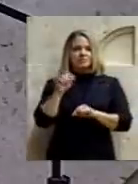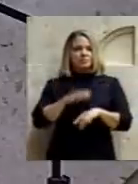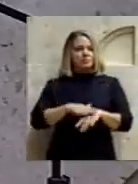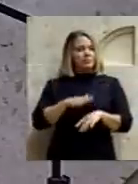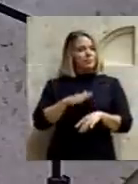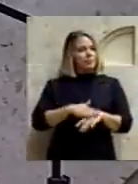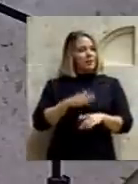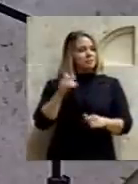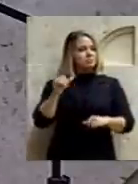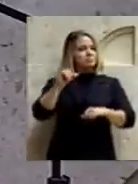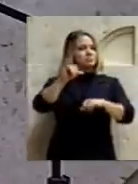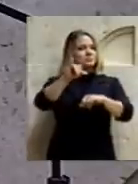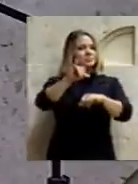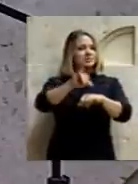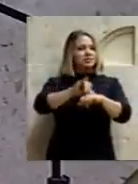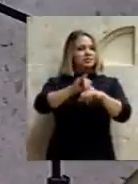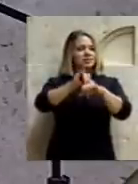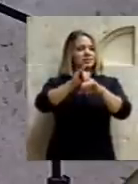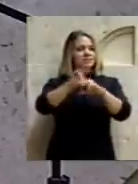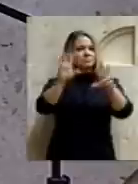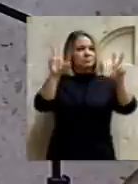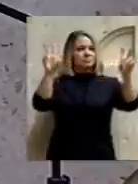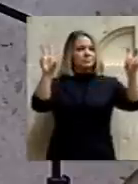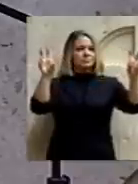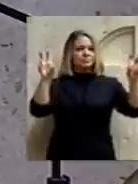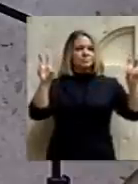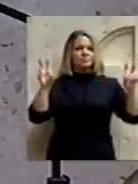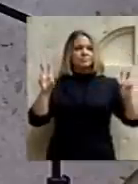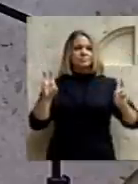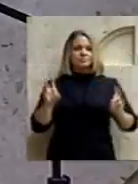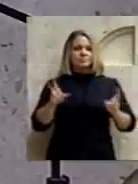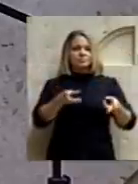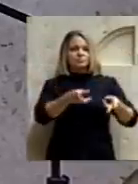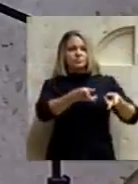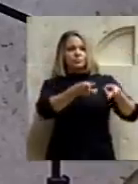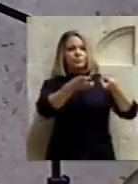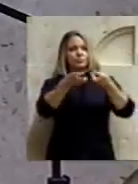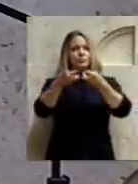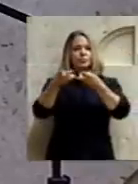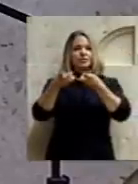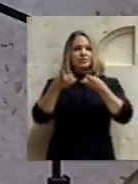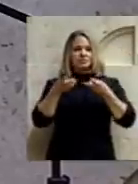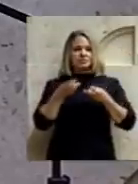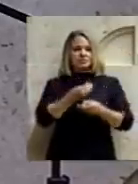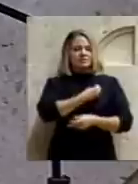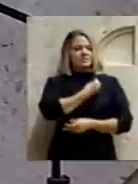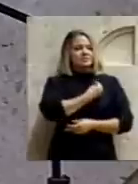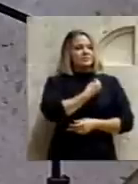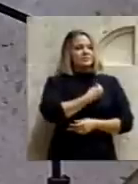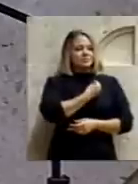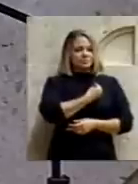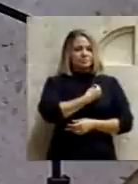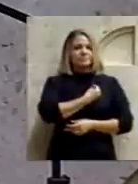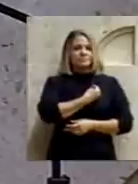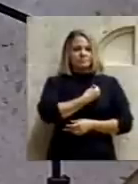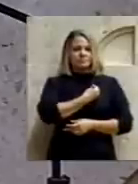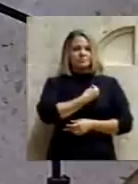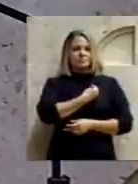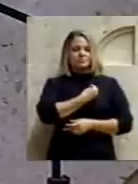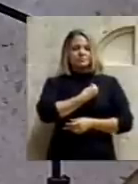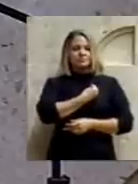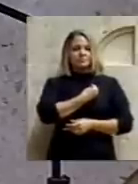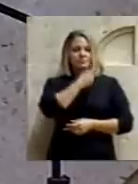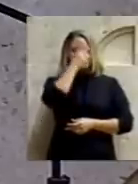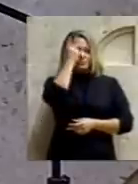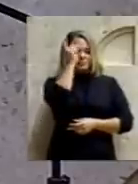cada vez mais centrais questões de interesse da vida